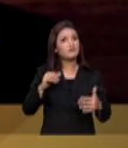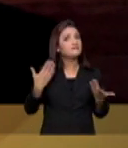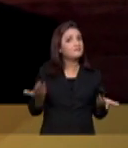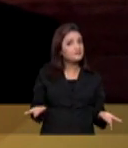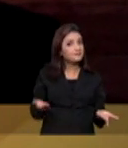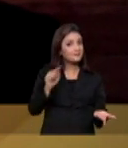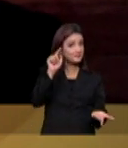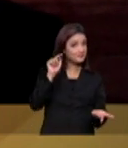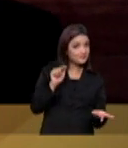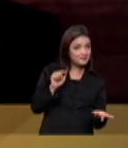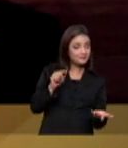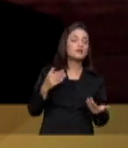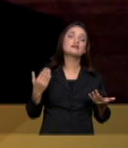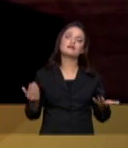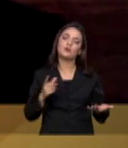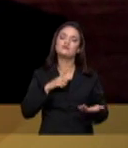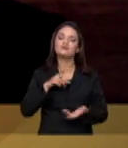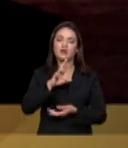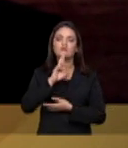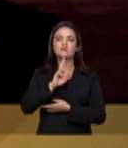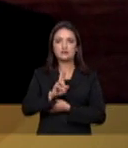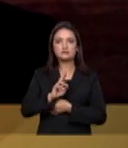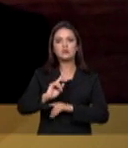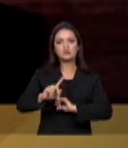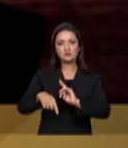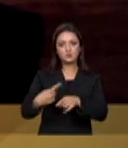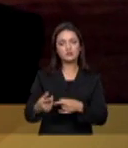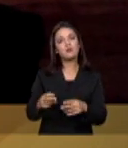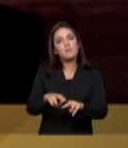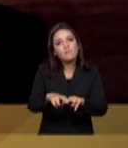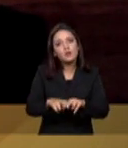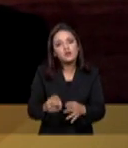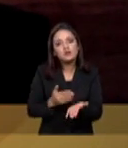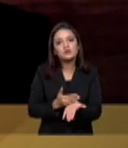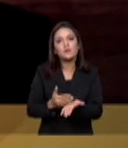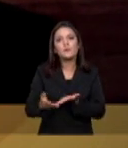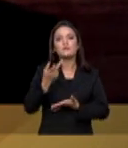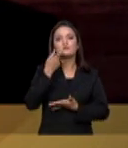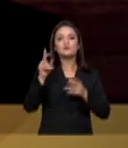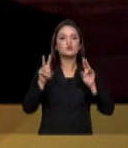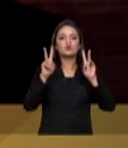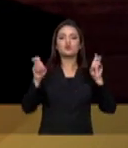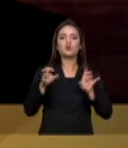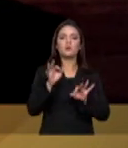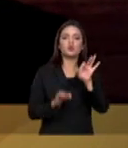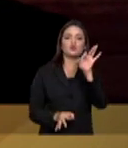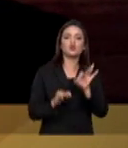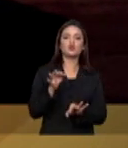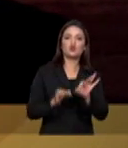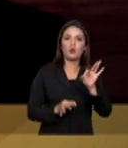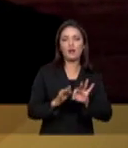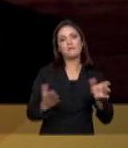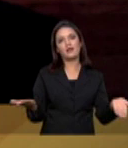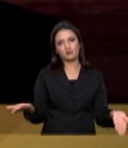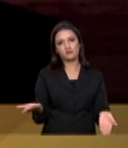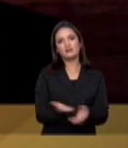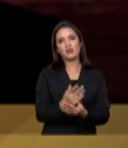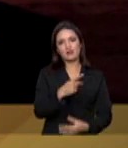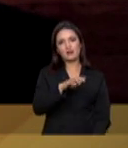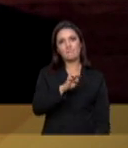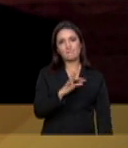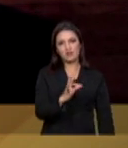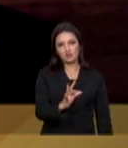questões adjacente e por isso princípio pelo julgamento da multicitada pele